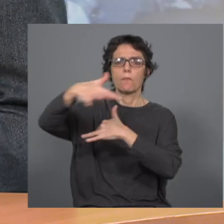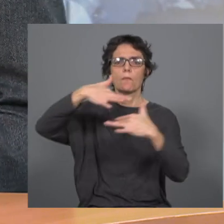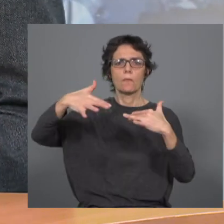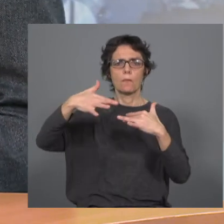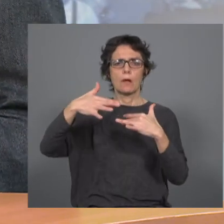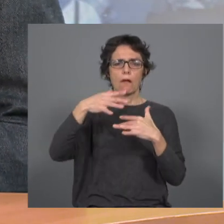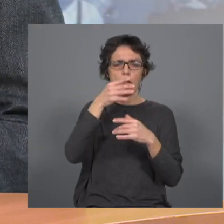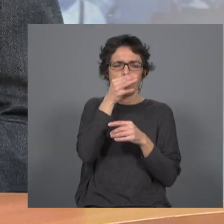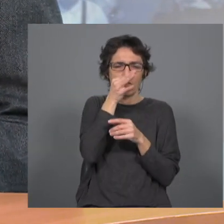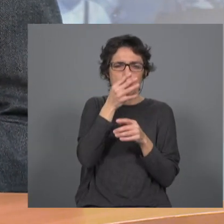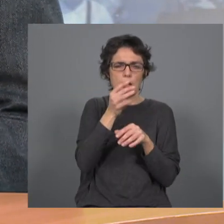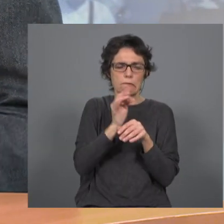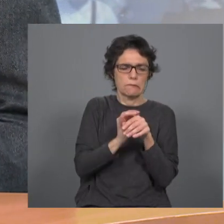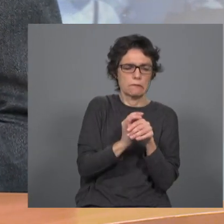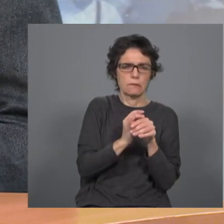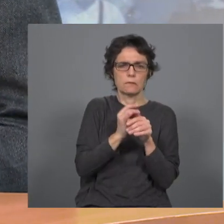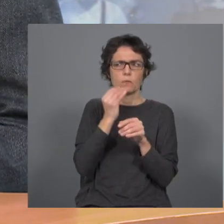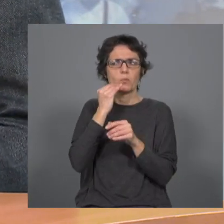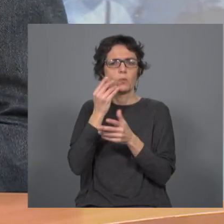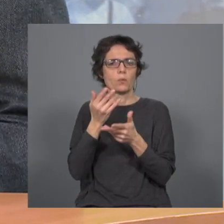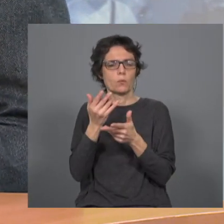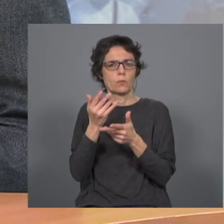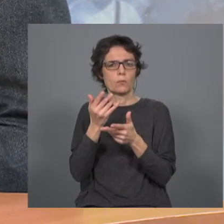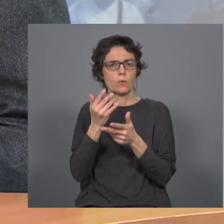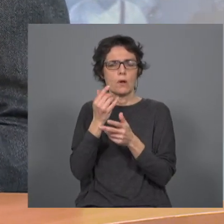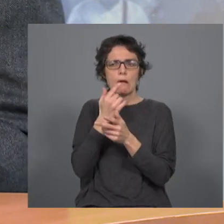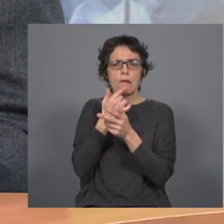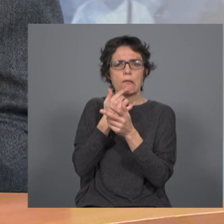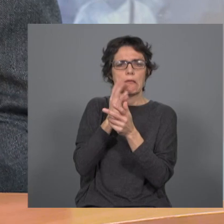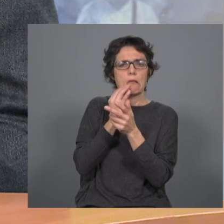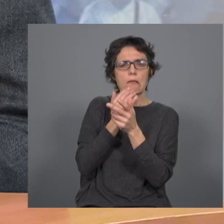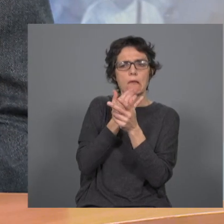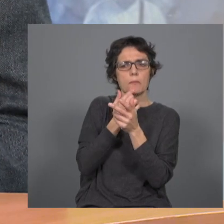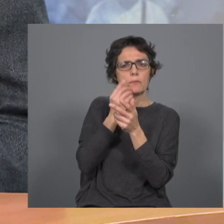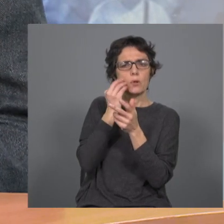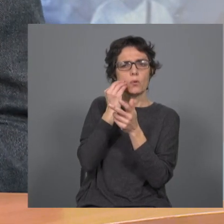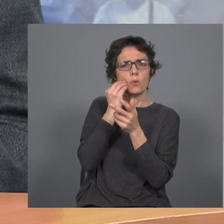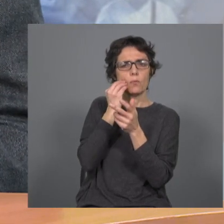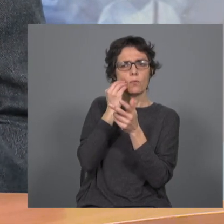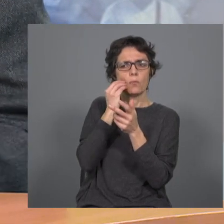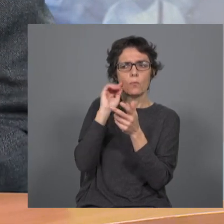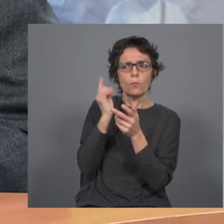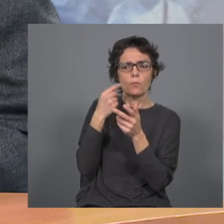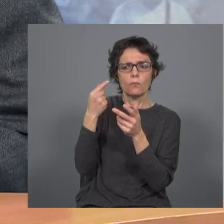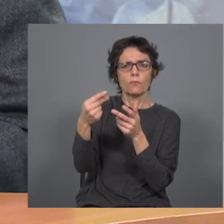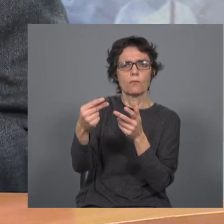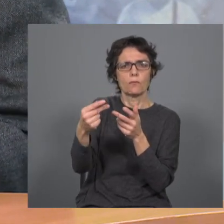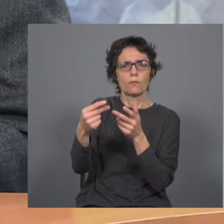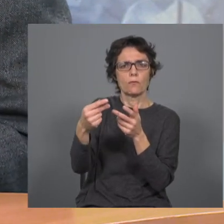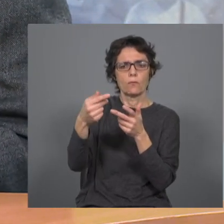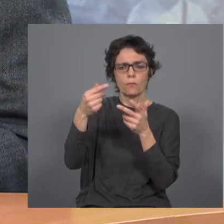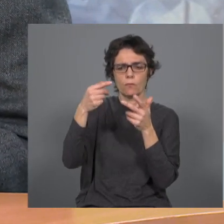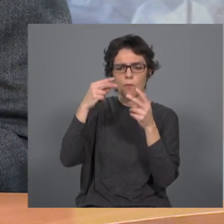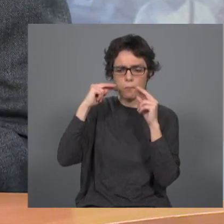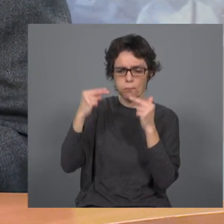vamos dizer assim, criada e térrea da nossa condição. A ideia de